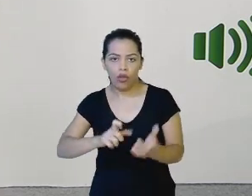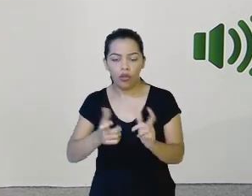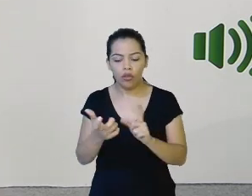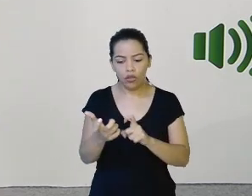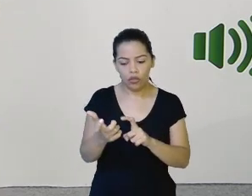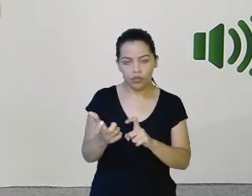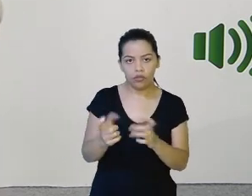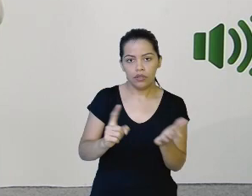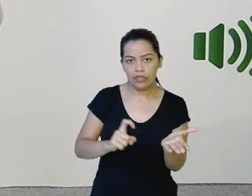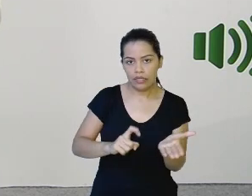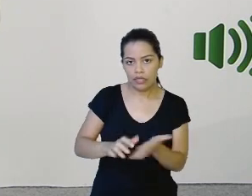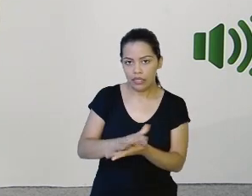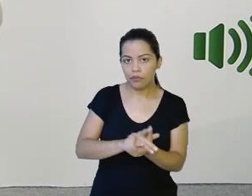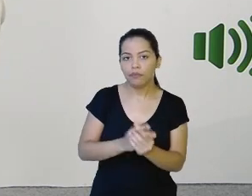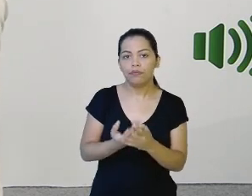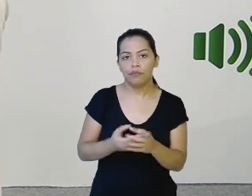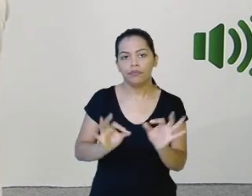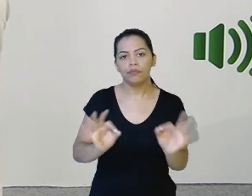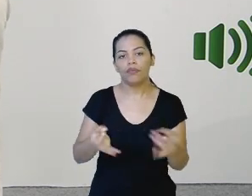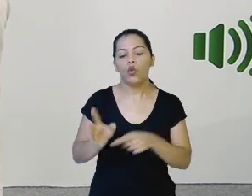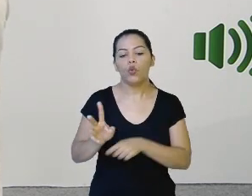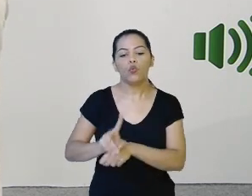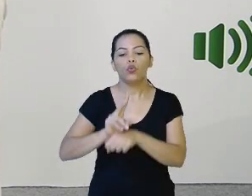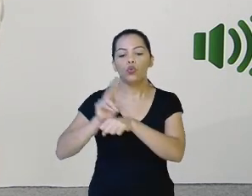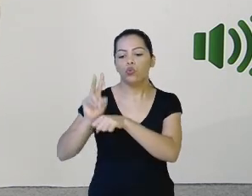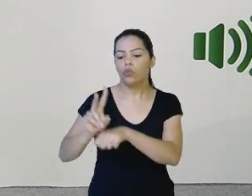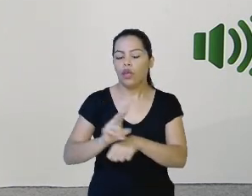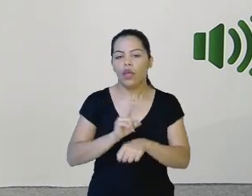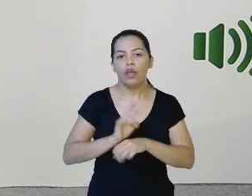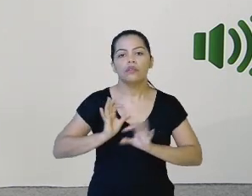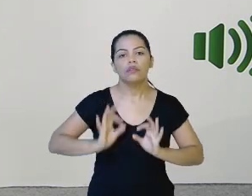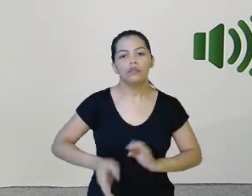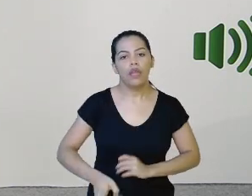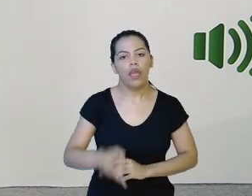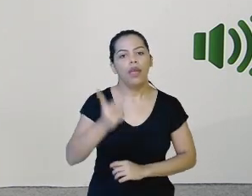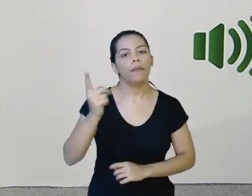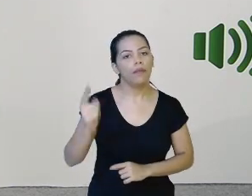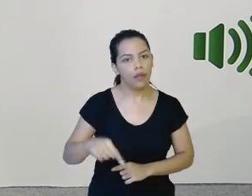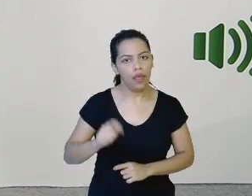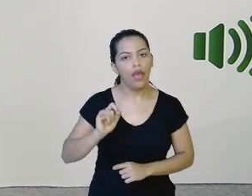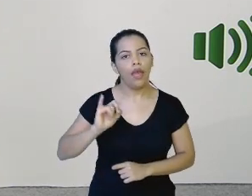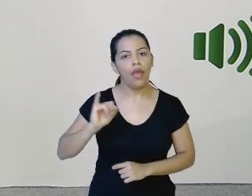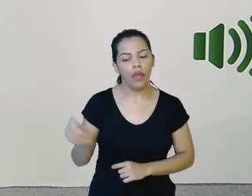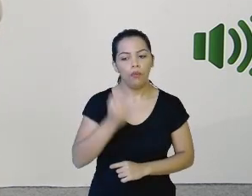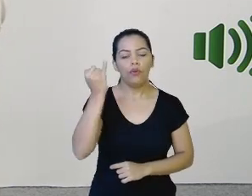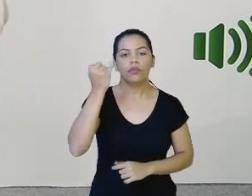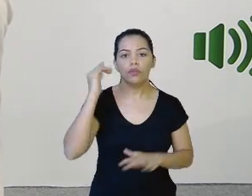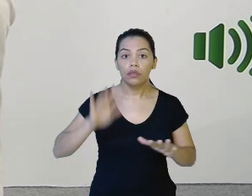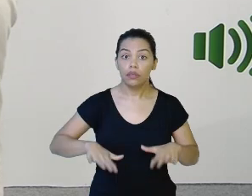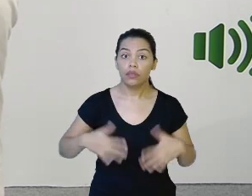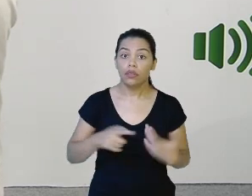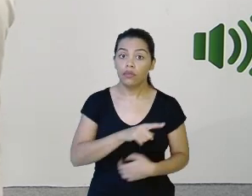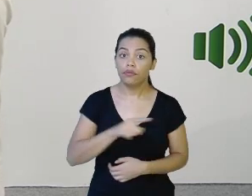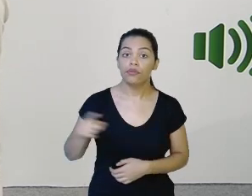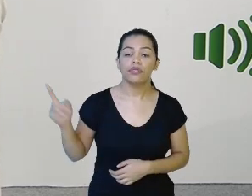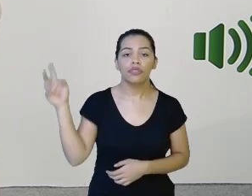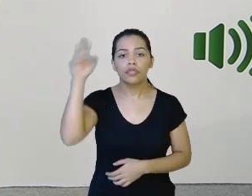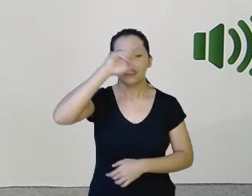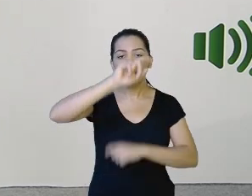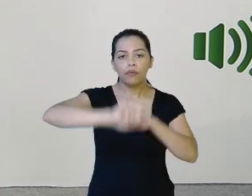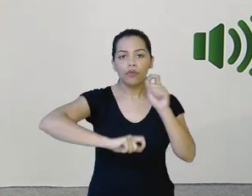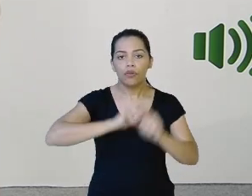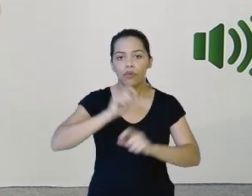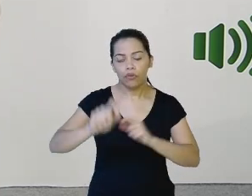bem direitinho e tomar todos os cuidados que a gente sabe que é importante. Bem, vocês lembram, a gente